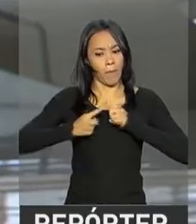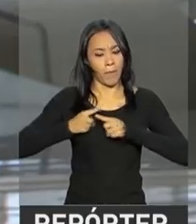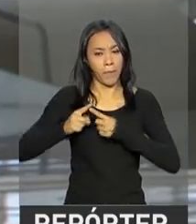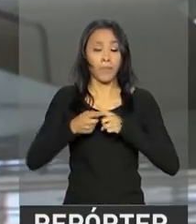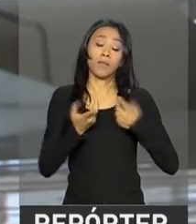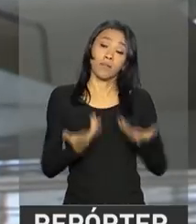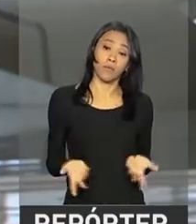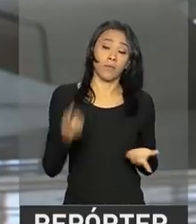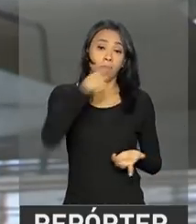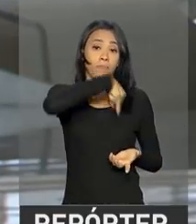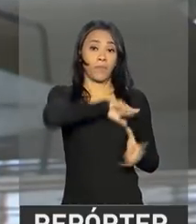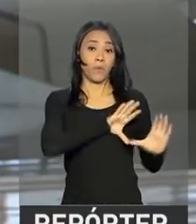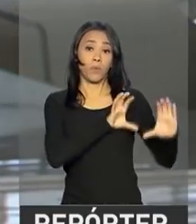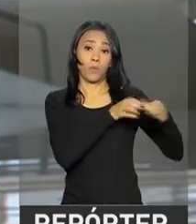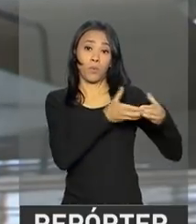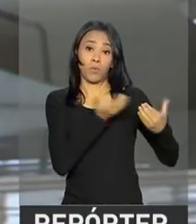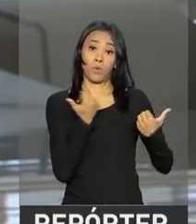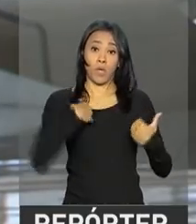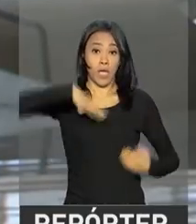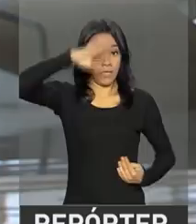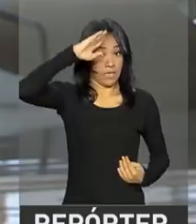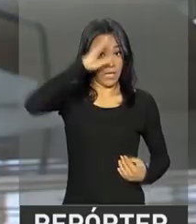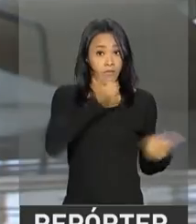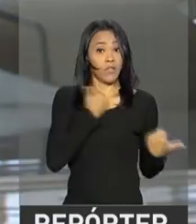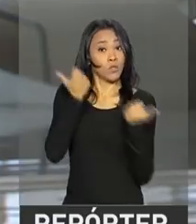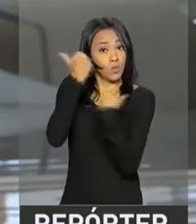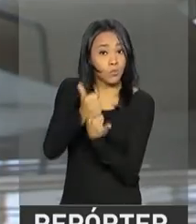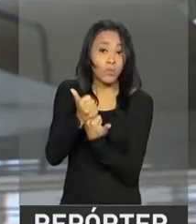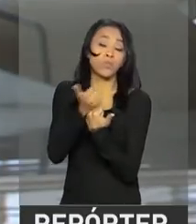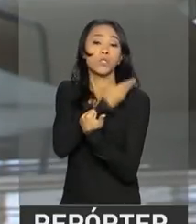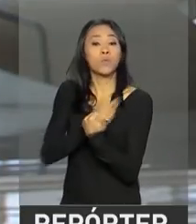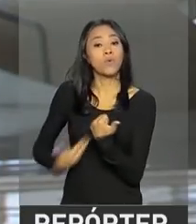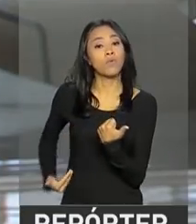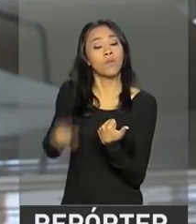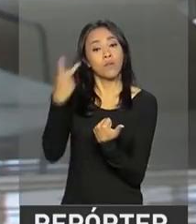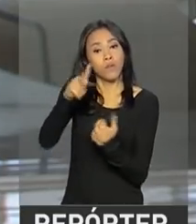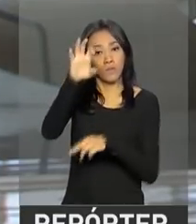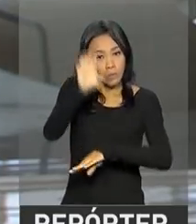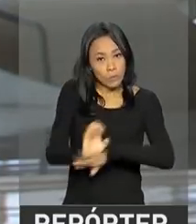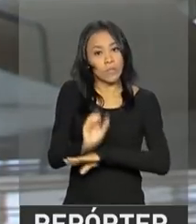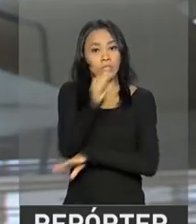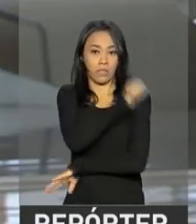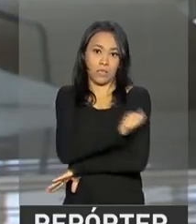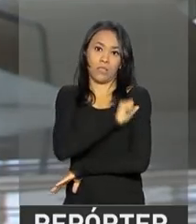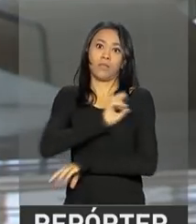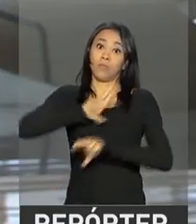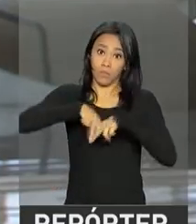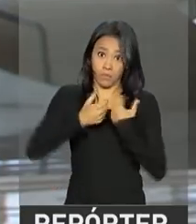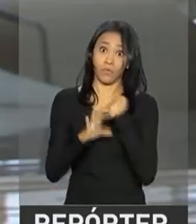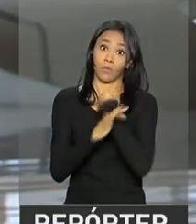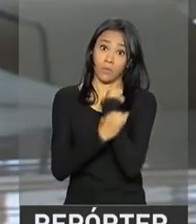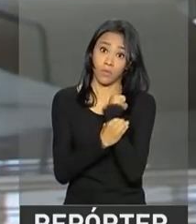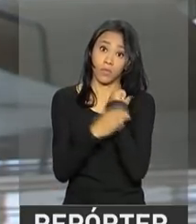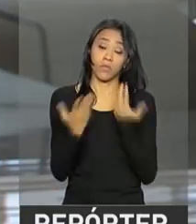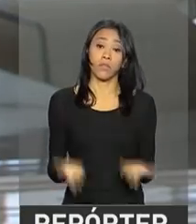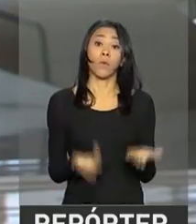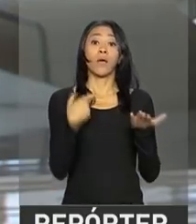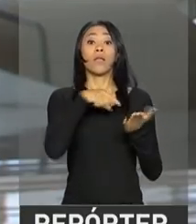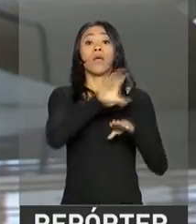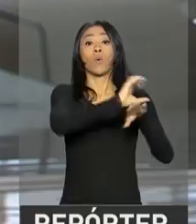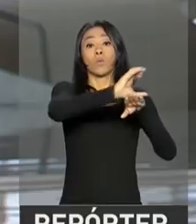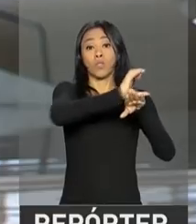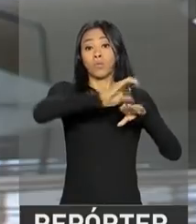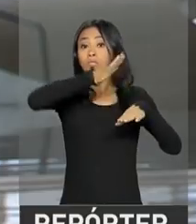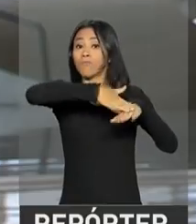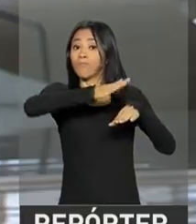o Exército vai substituir o governo do estado na questão da segurança pública. Pela Constituição, cabe ao